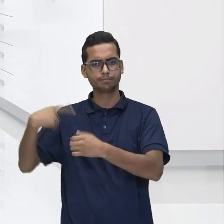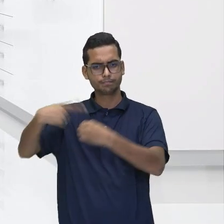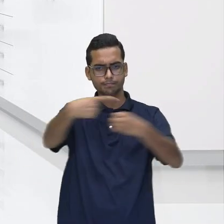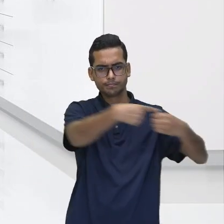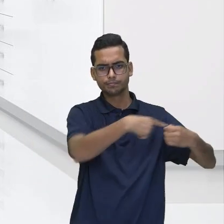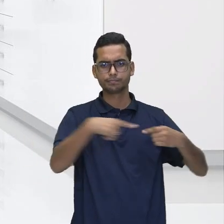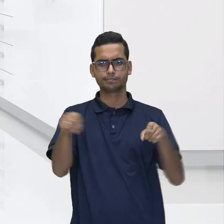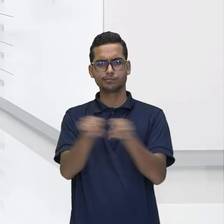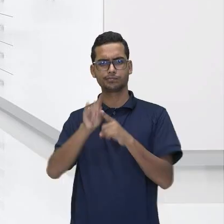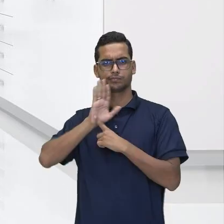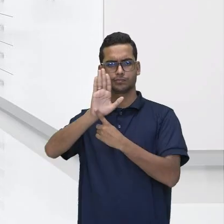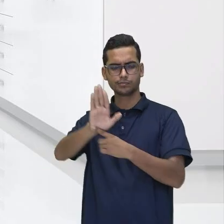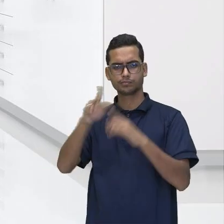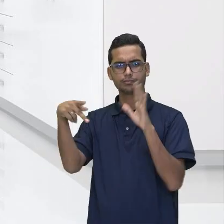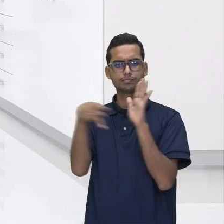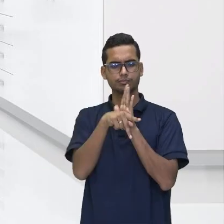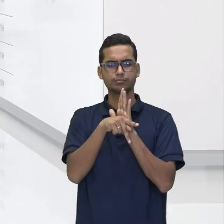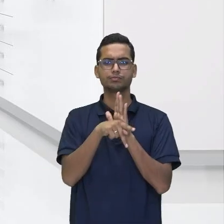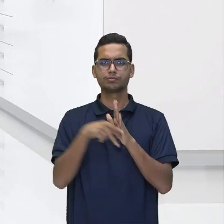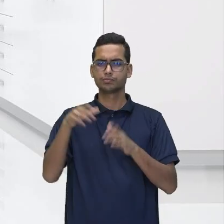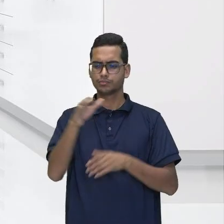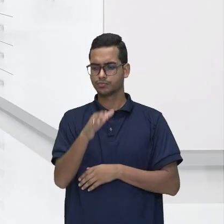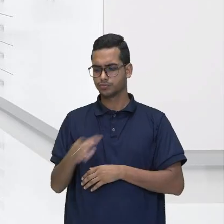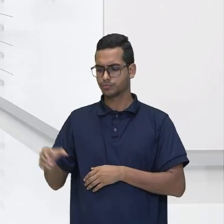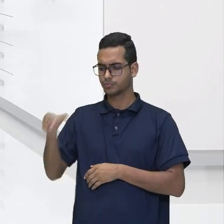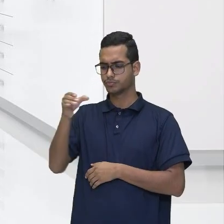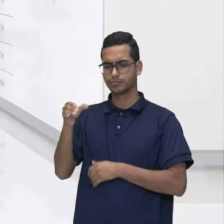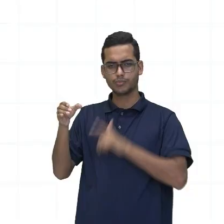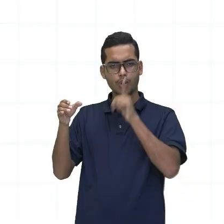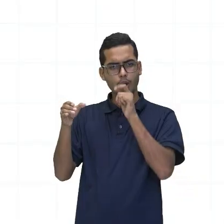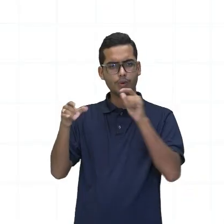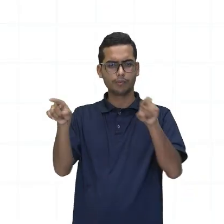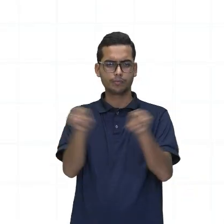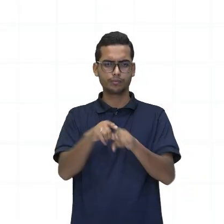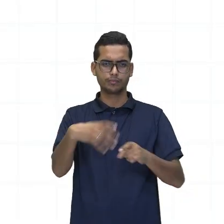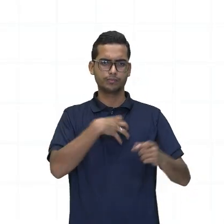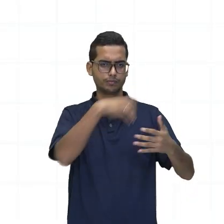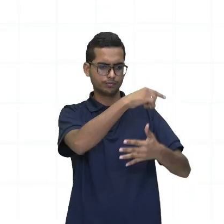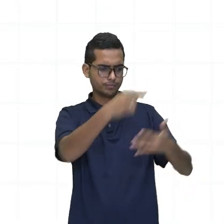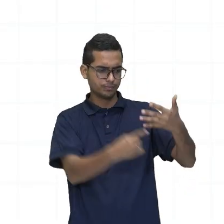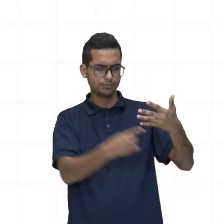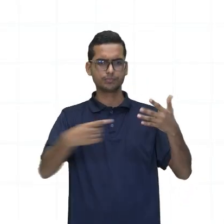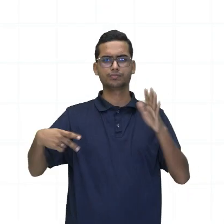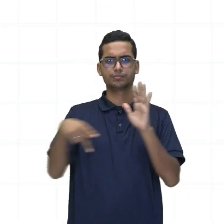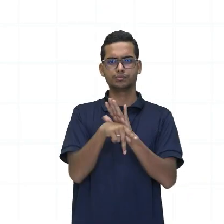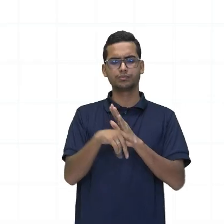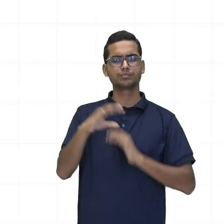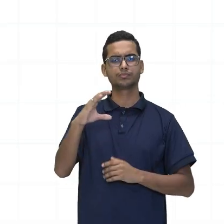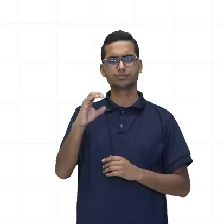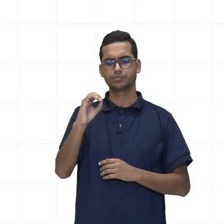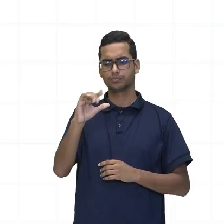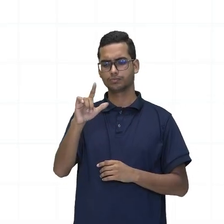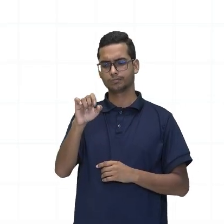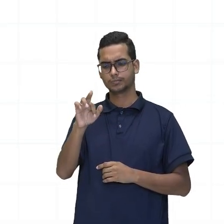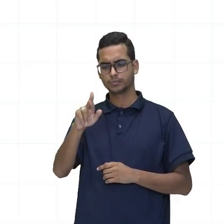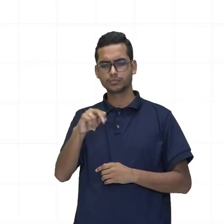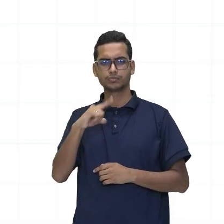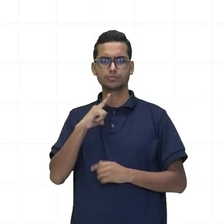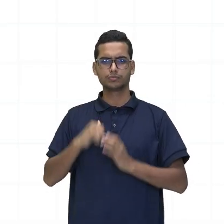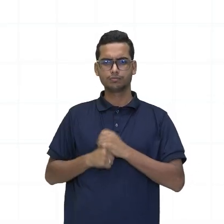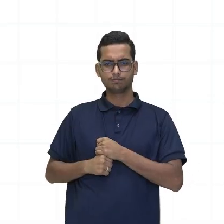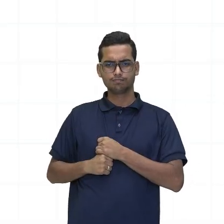nos corpos de água. E como sinais e sintomas da cólera, vejo aí que ela vai causar